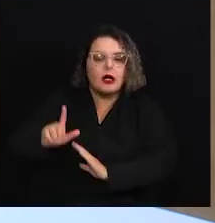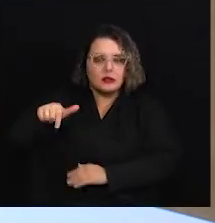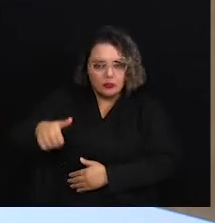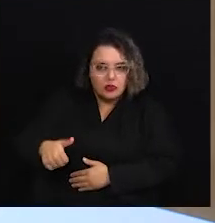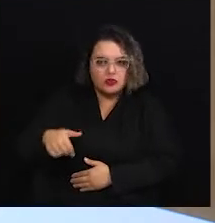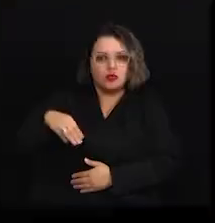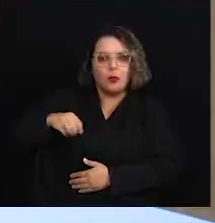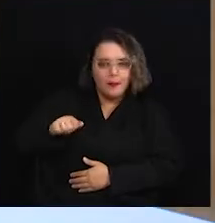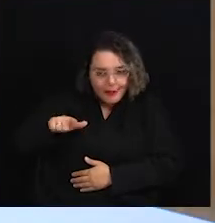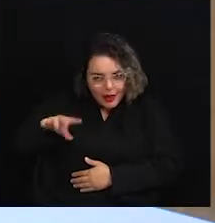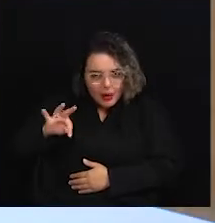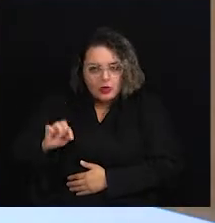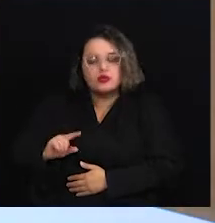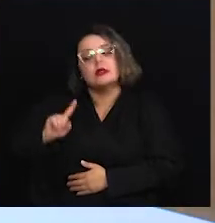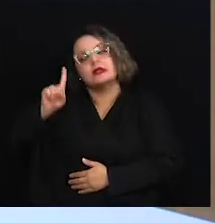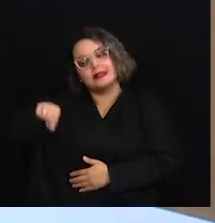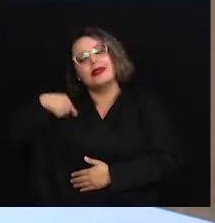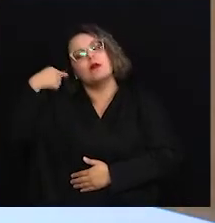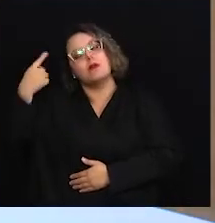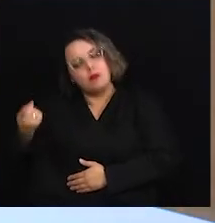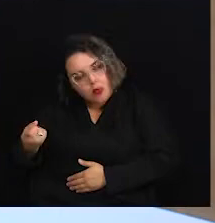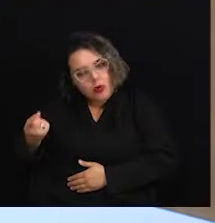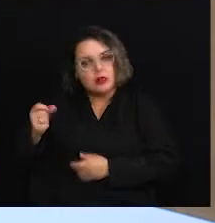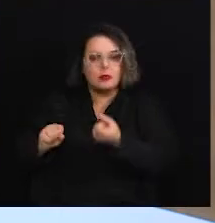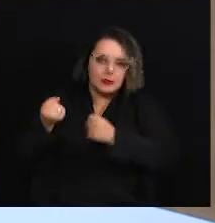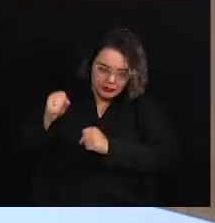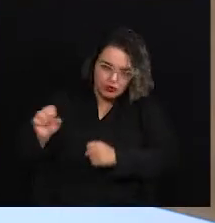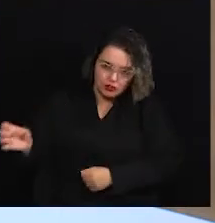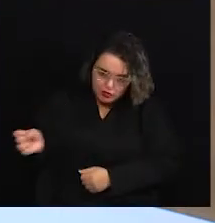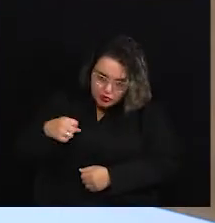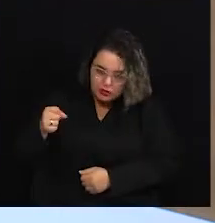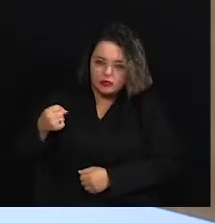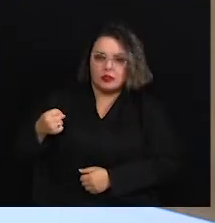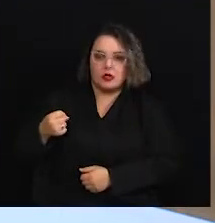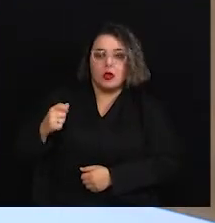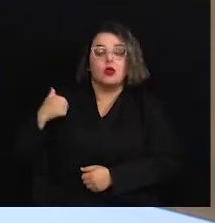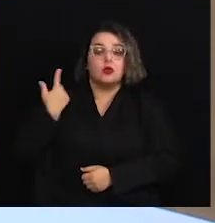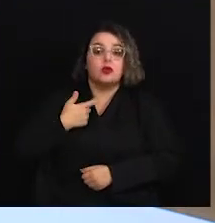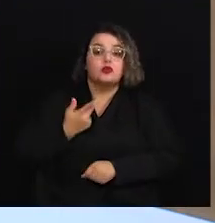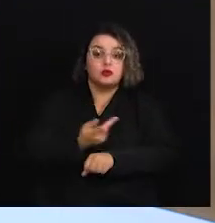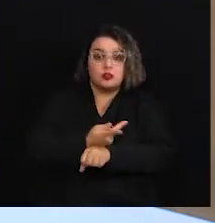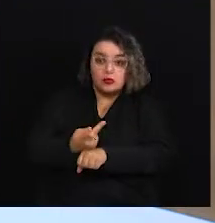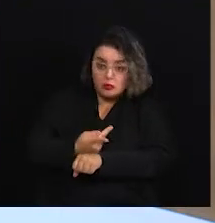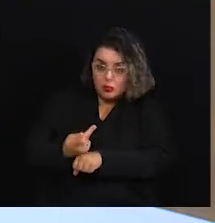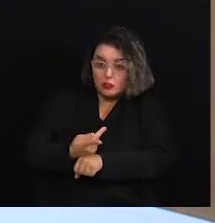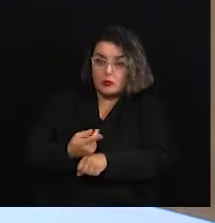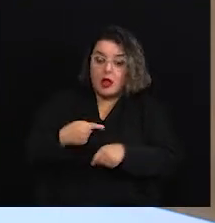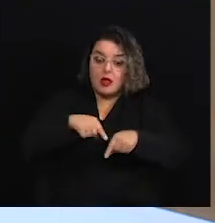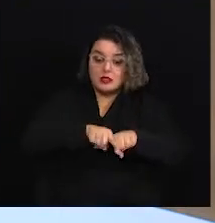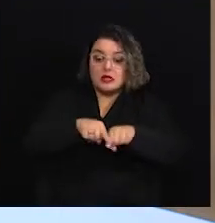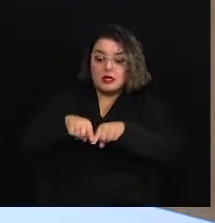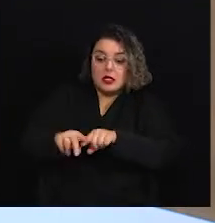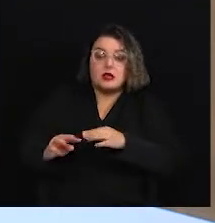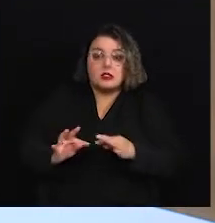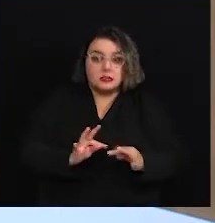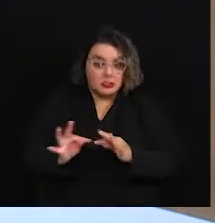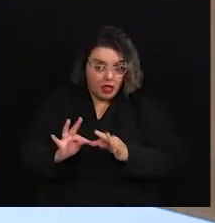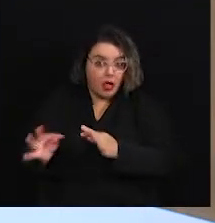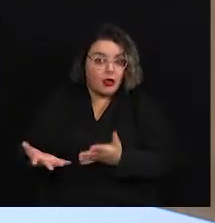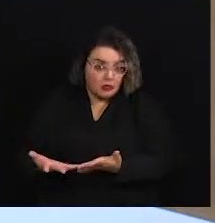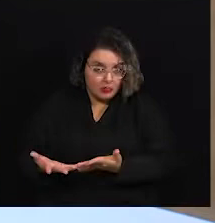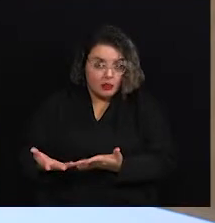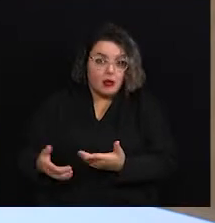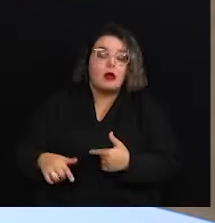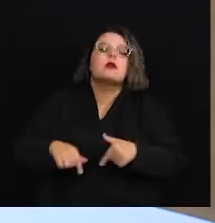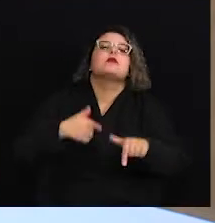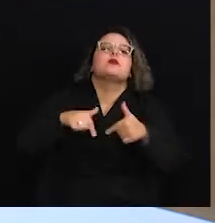para cervejarias. Atualmente a gente está em desenvolvimento dessa máquina, a gente está até procurando parcerias técnicas para desenvolver isso, porque querendo